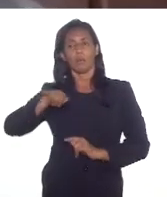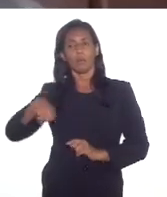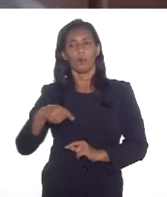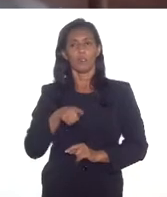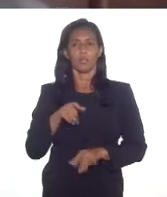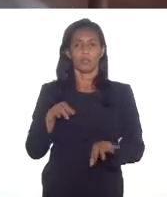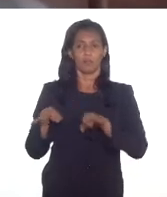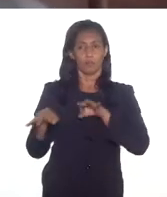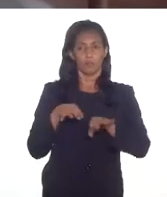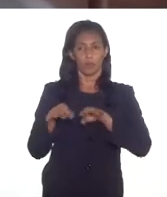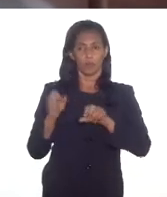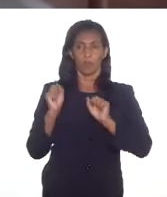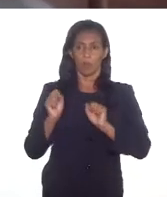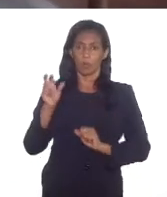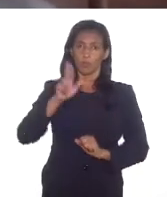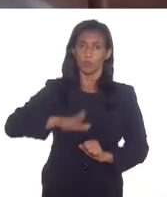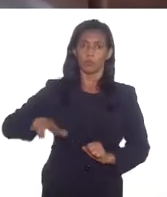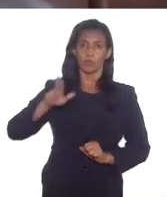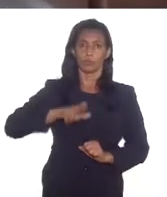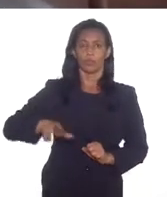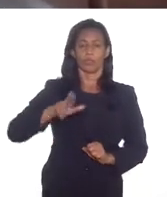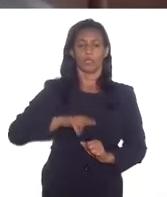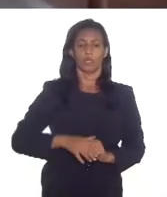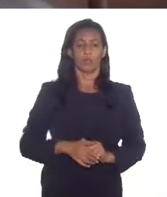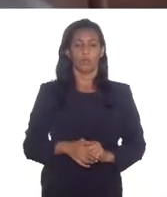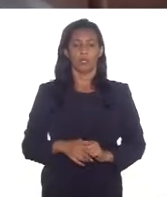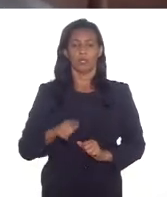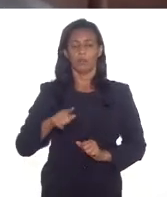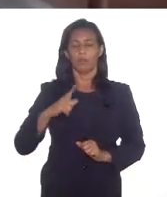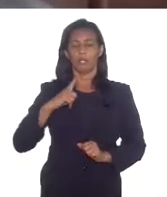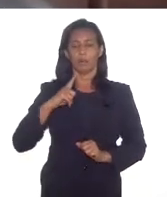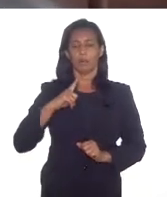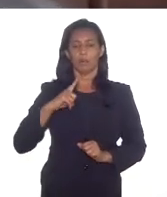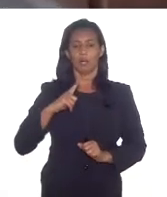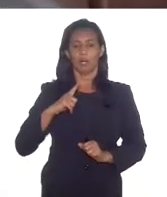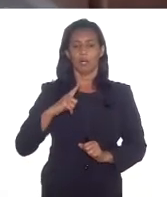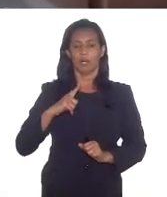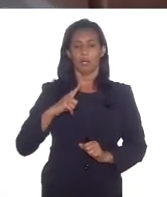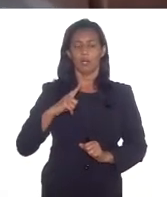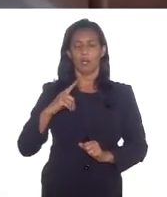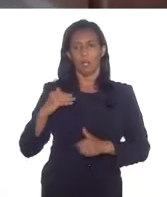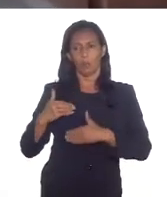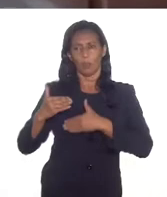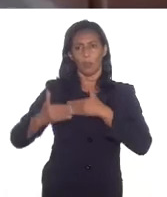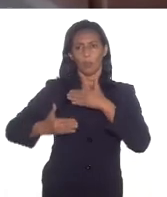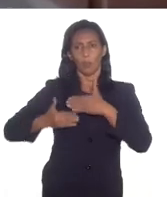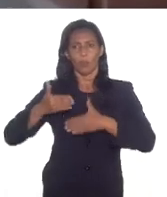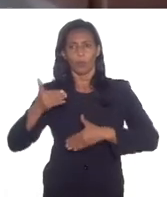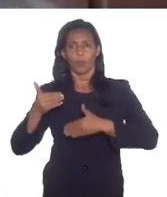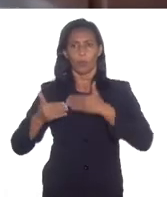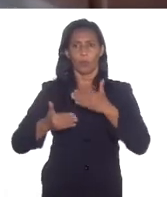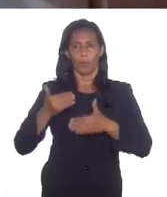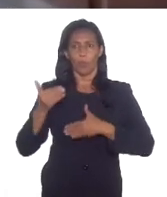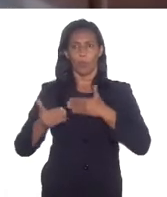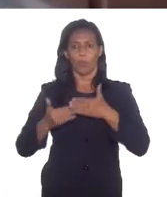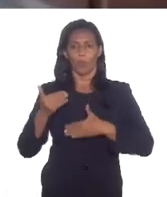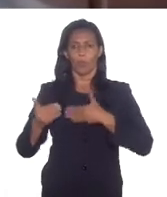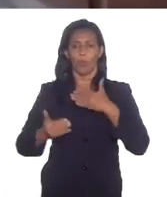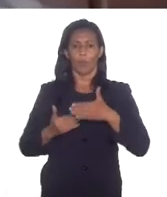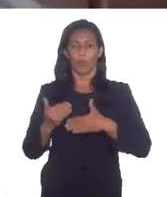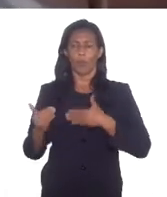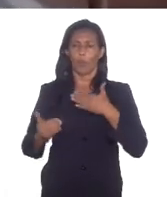seja utilizado para o que, né, enfim, vem sendo usado jocosamente, né, como institucionalização